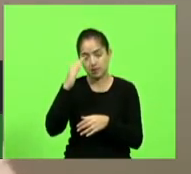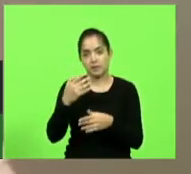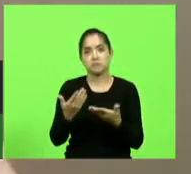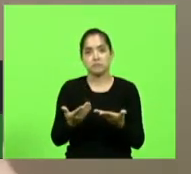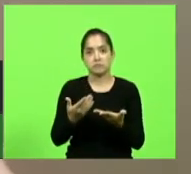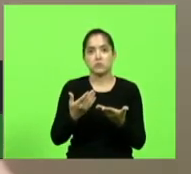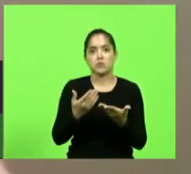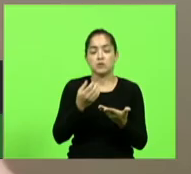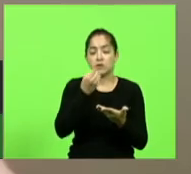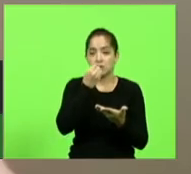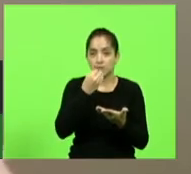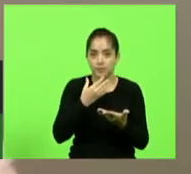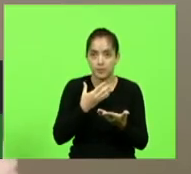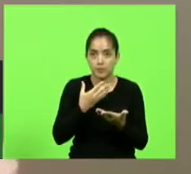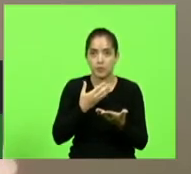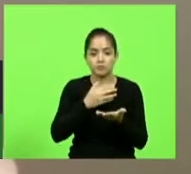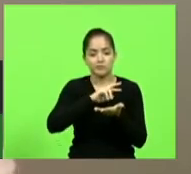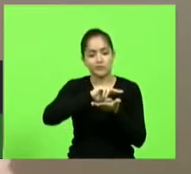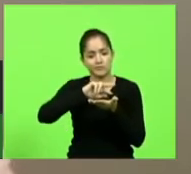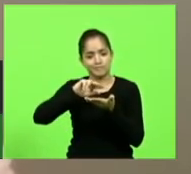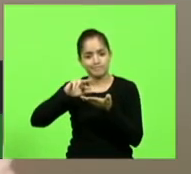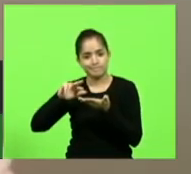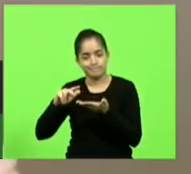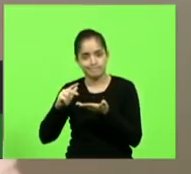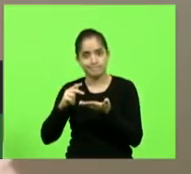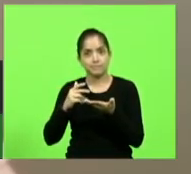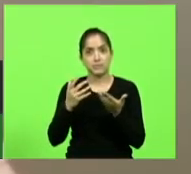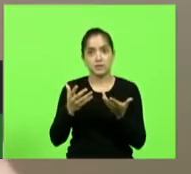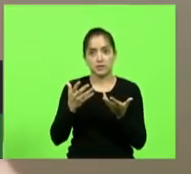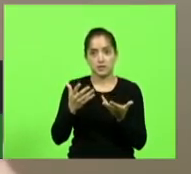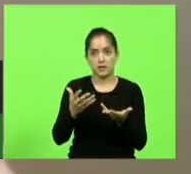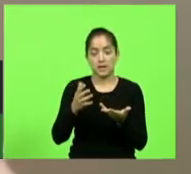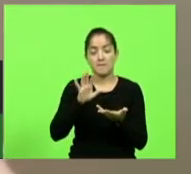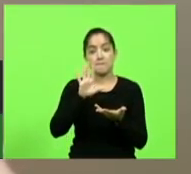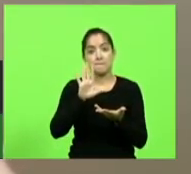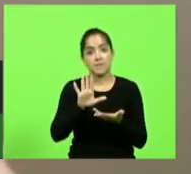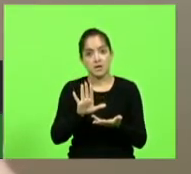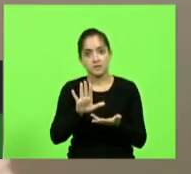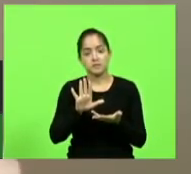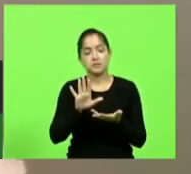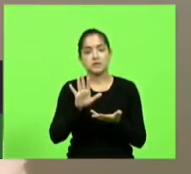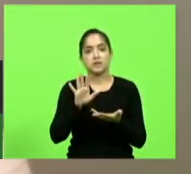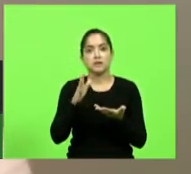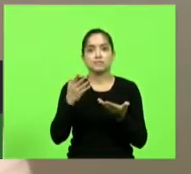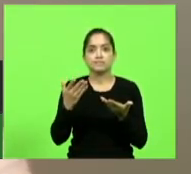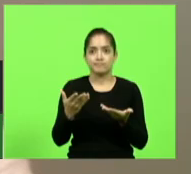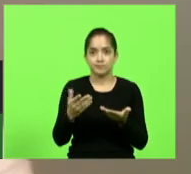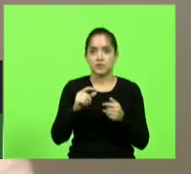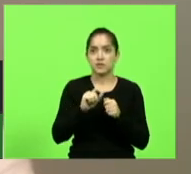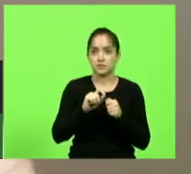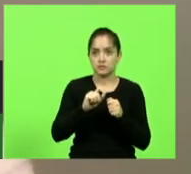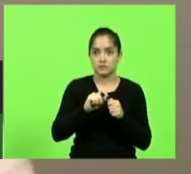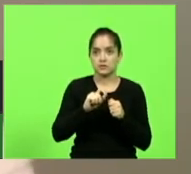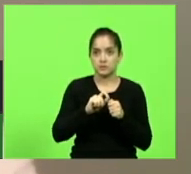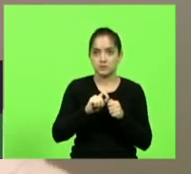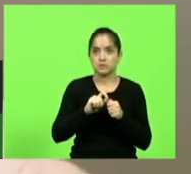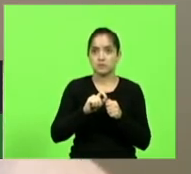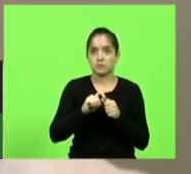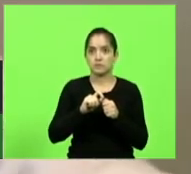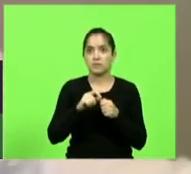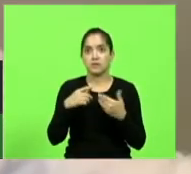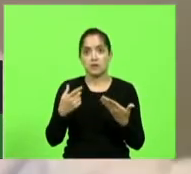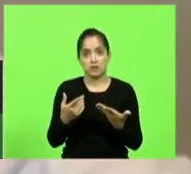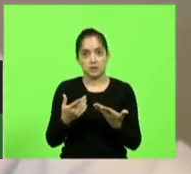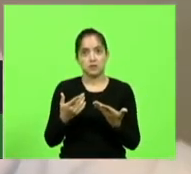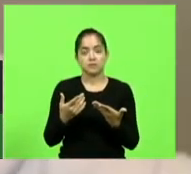eu entendo todas as questões de intenção aqui. Entretanto, o que nós estamos fazendo, e olha que eu sou um grande crítico da Casan e dos